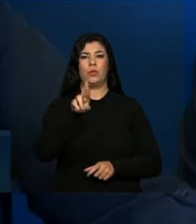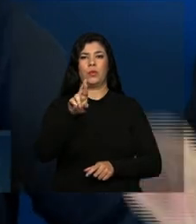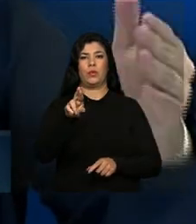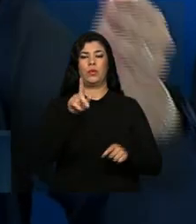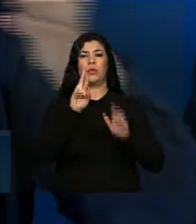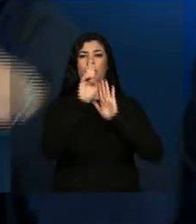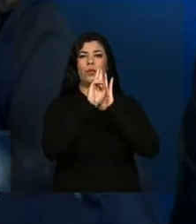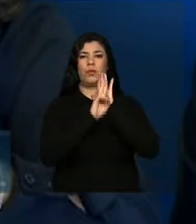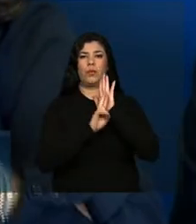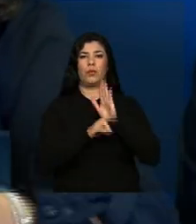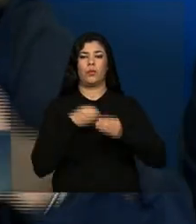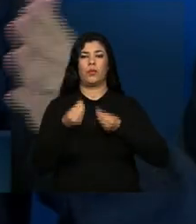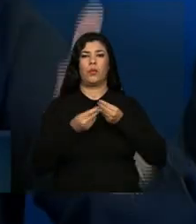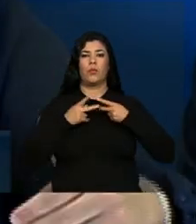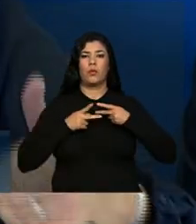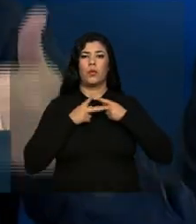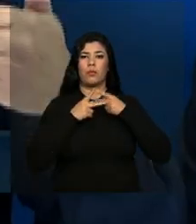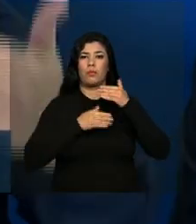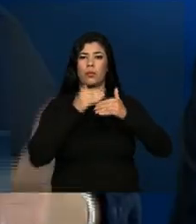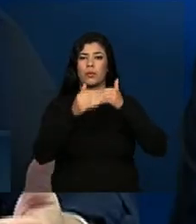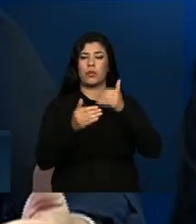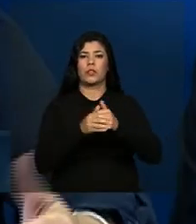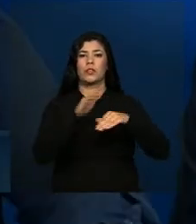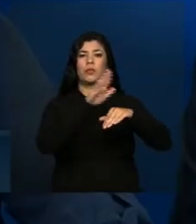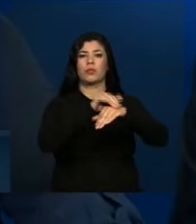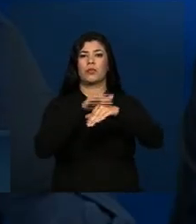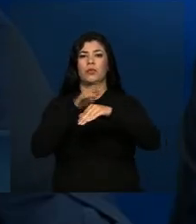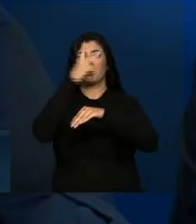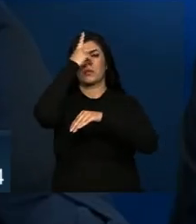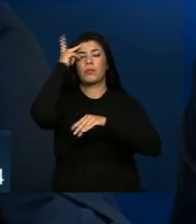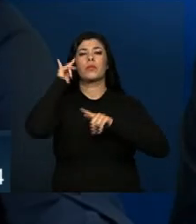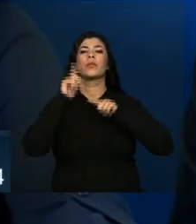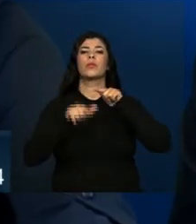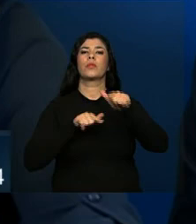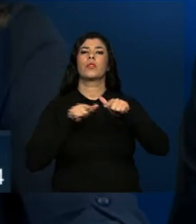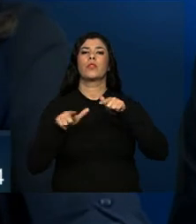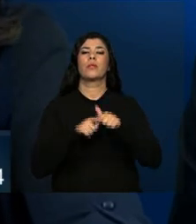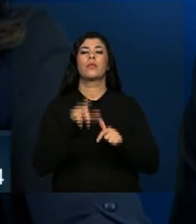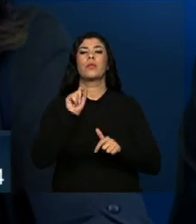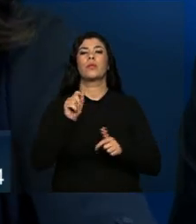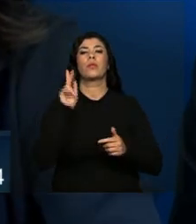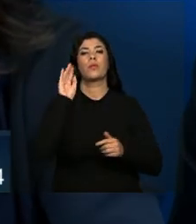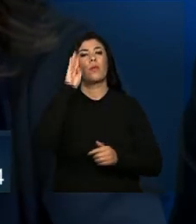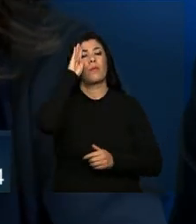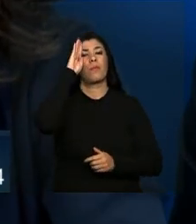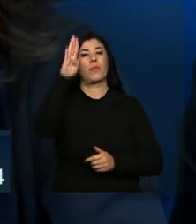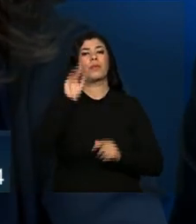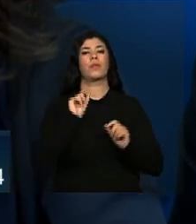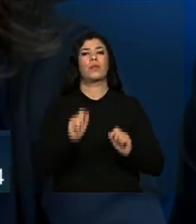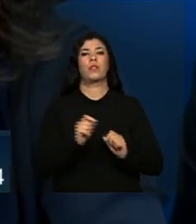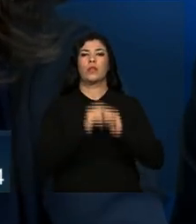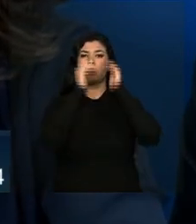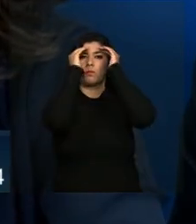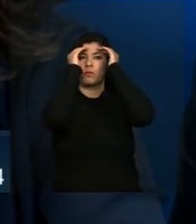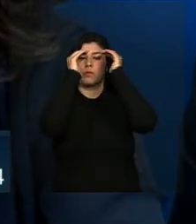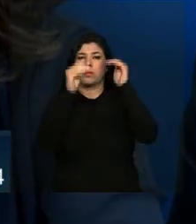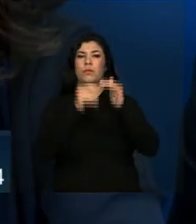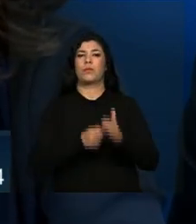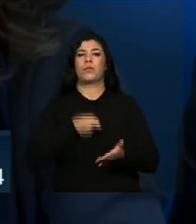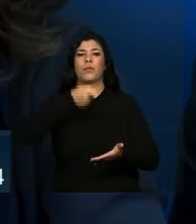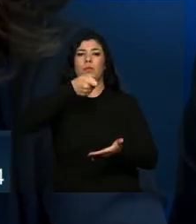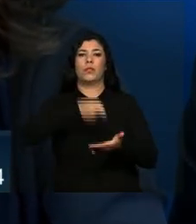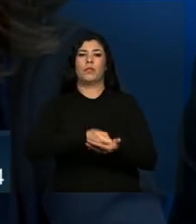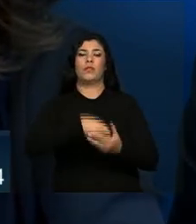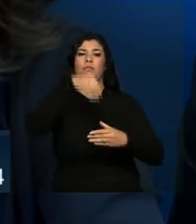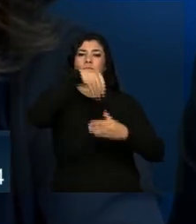procedimento de Recall o procedimento de chamamento nada mais é do que cumprindo também um